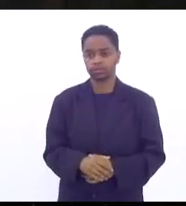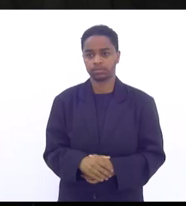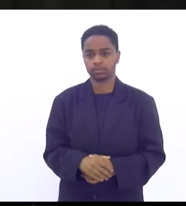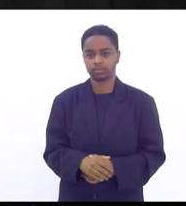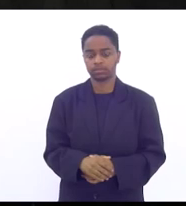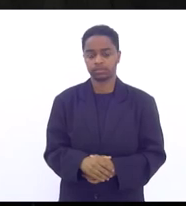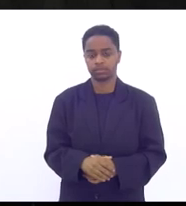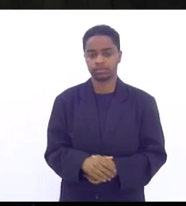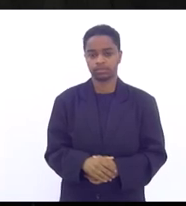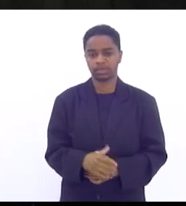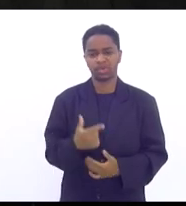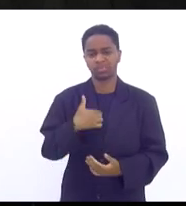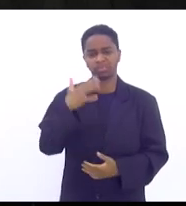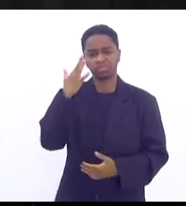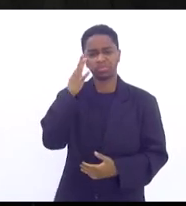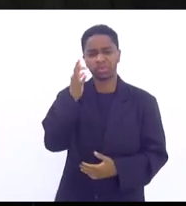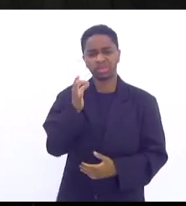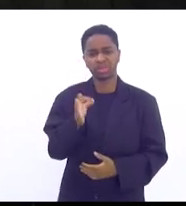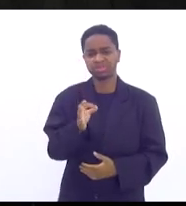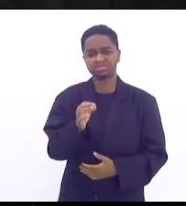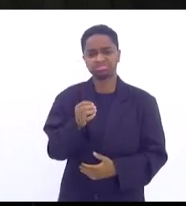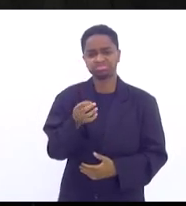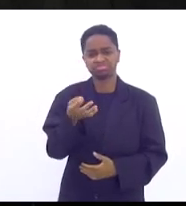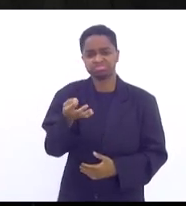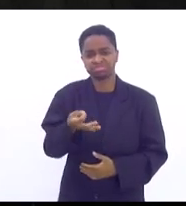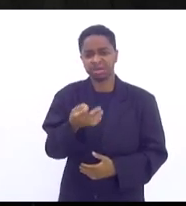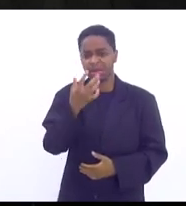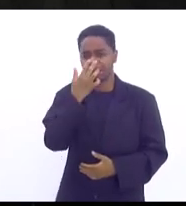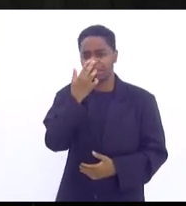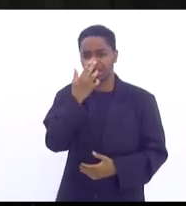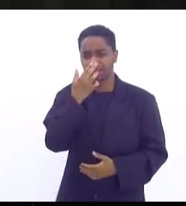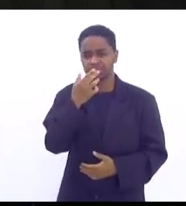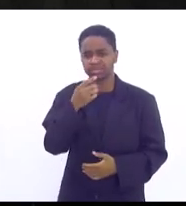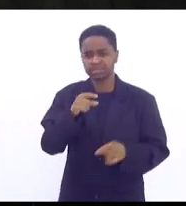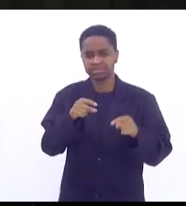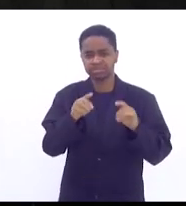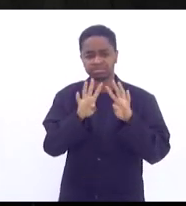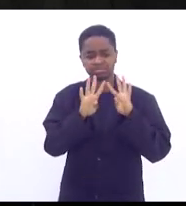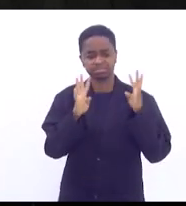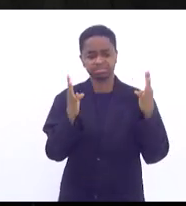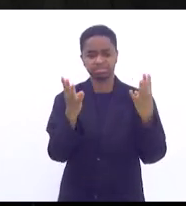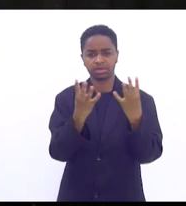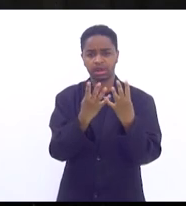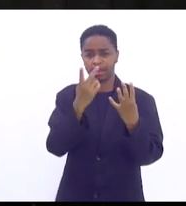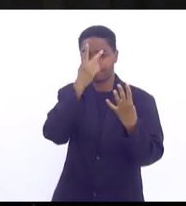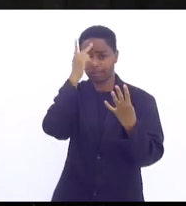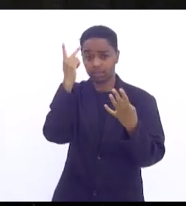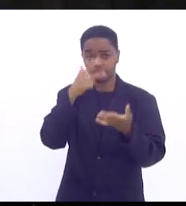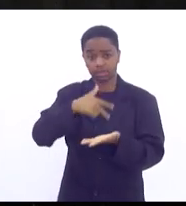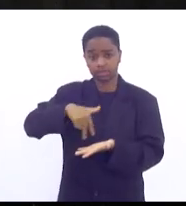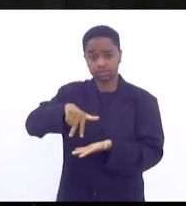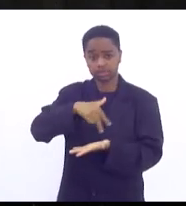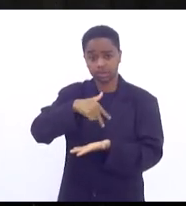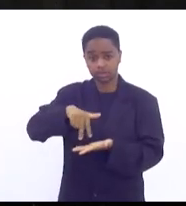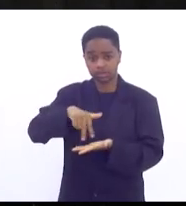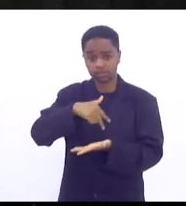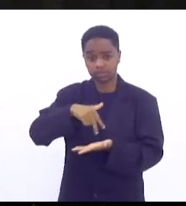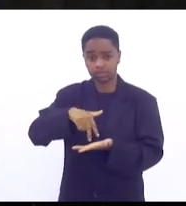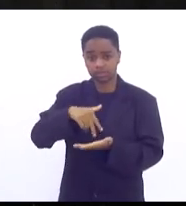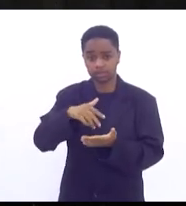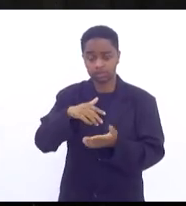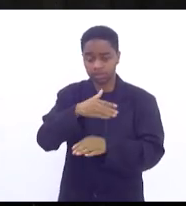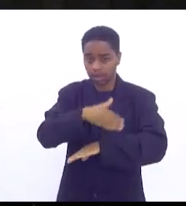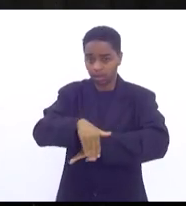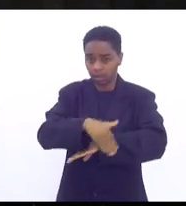eu não entendi direito, era um círculo de pessoas dançando no meio da Avenida